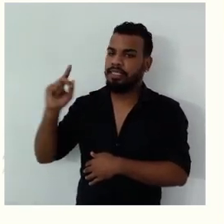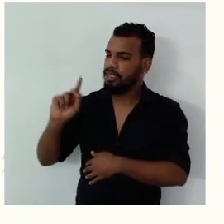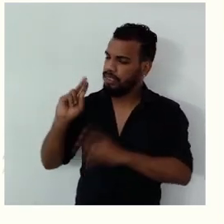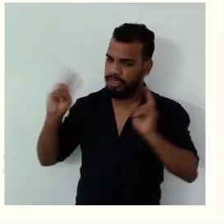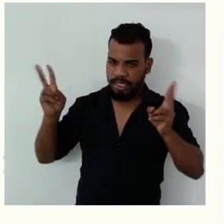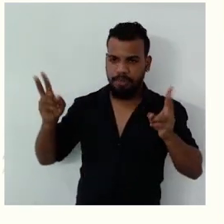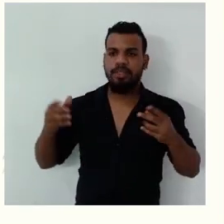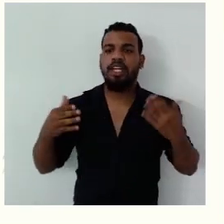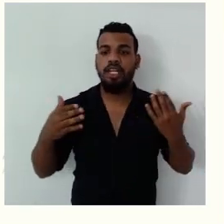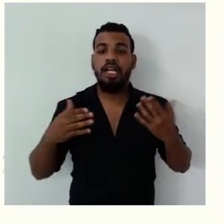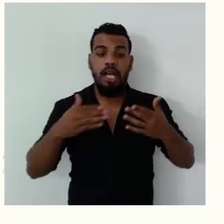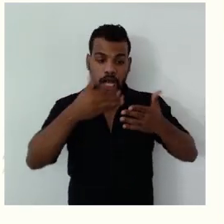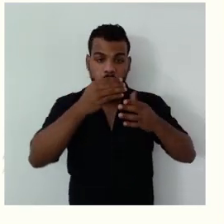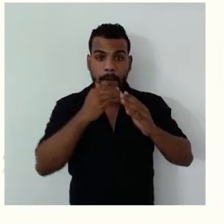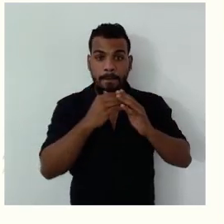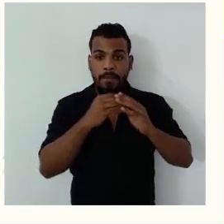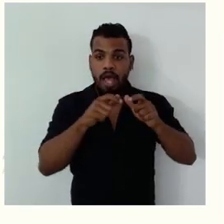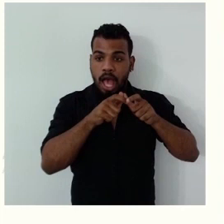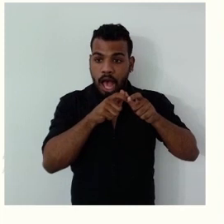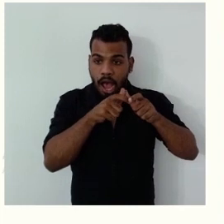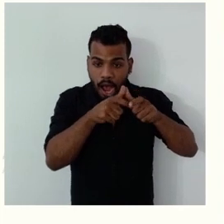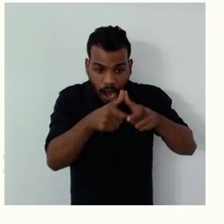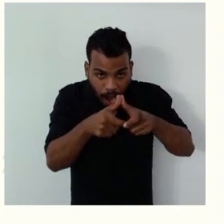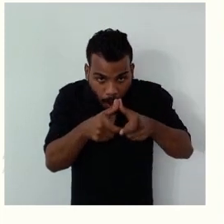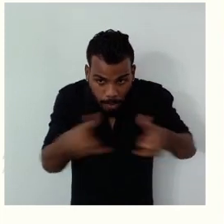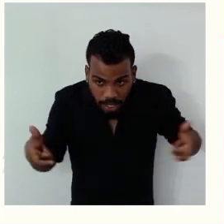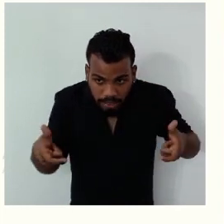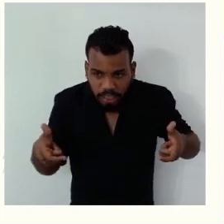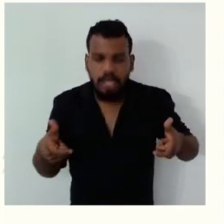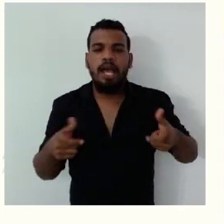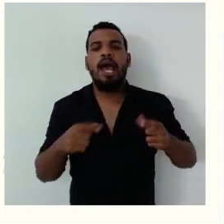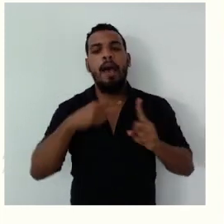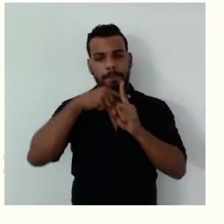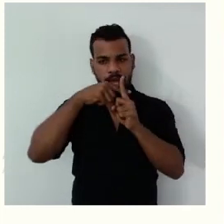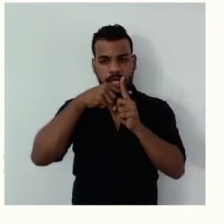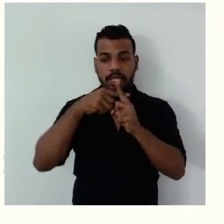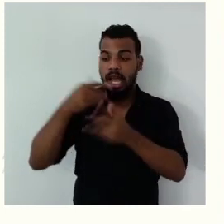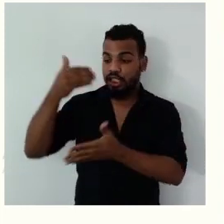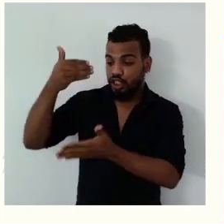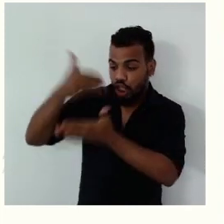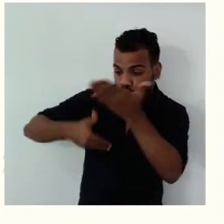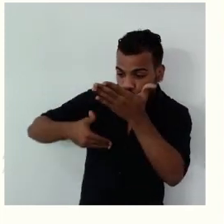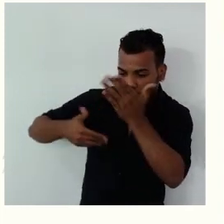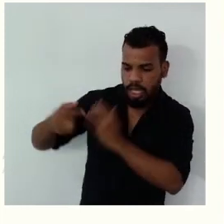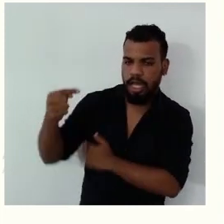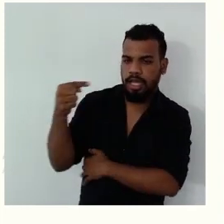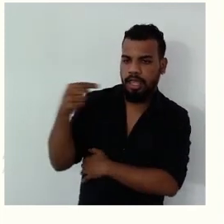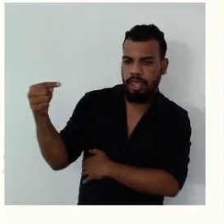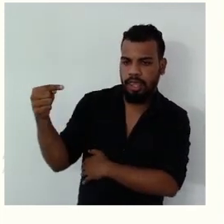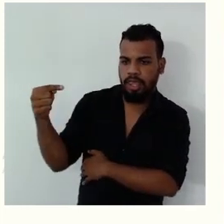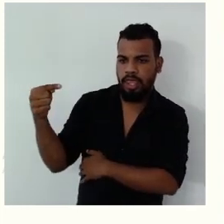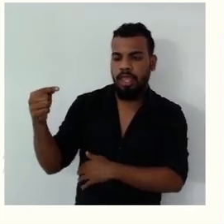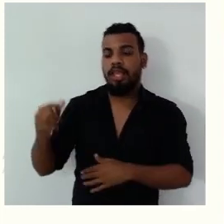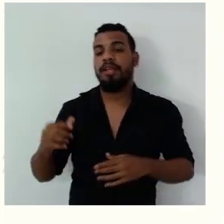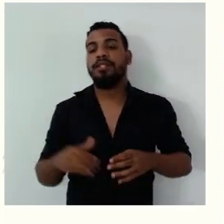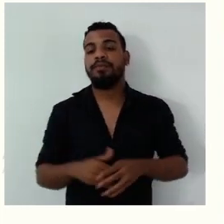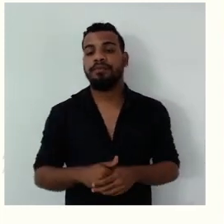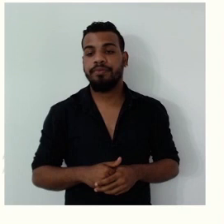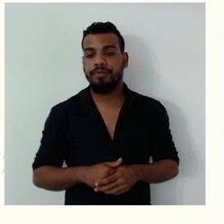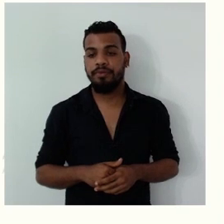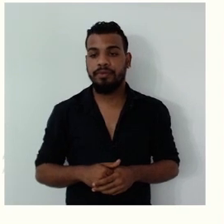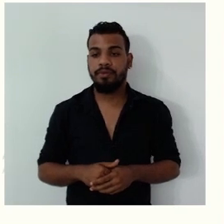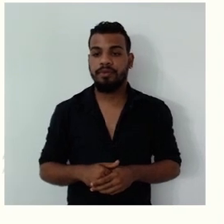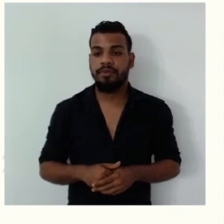14. Por que está fazendo isso? Porque realizando nesse formato, você já encontra já o valor com o desconto e já